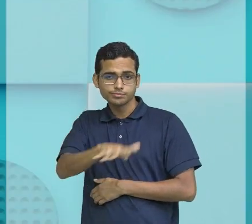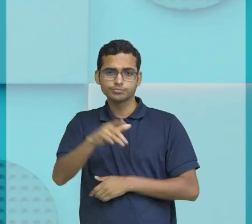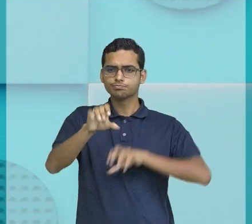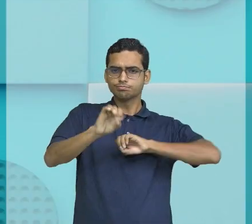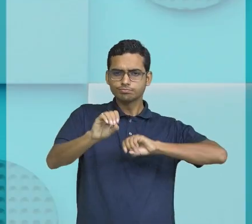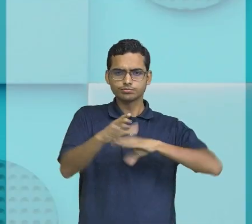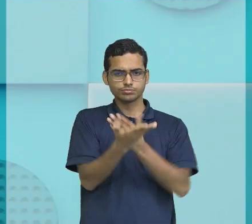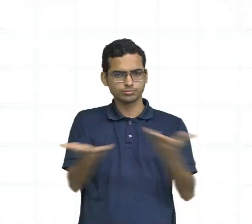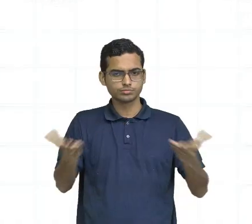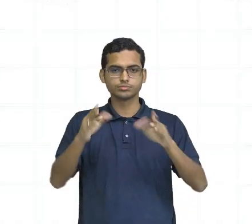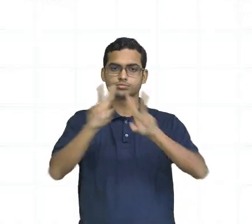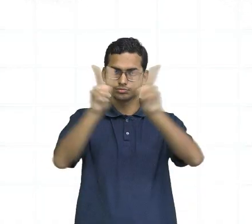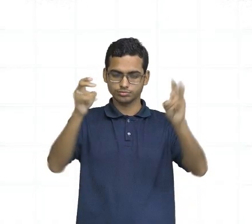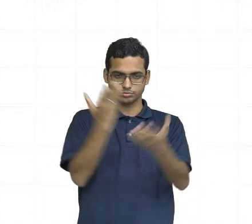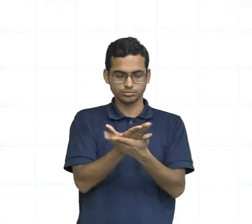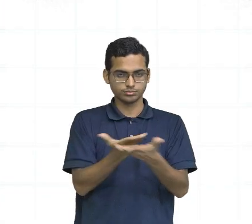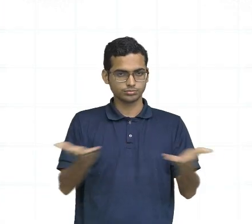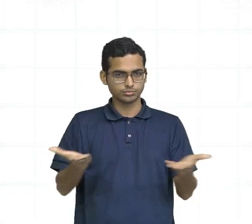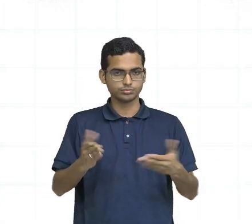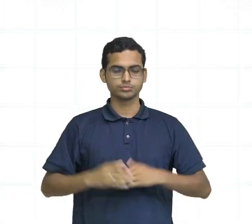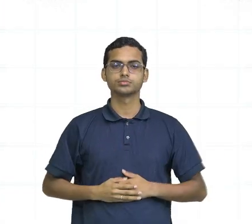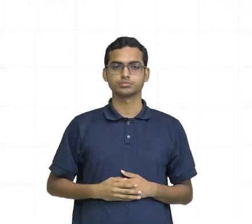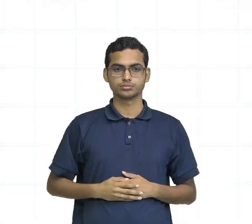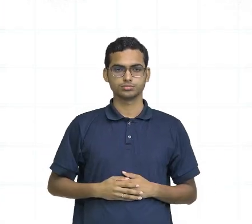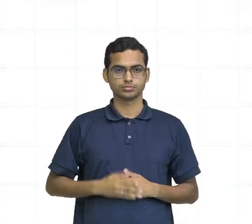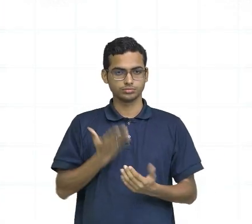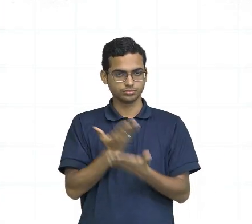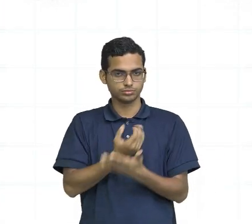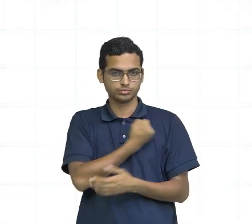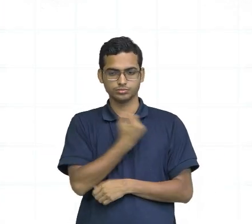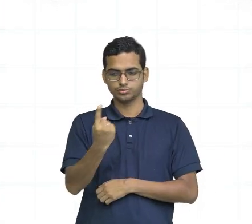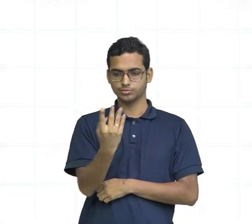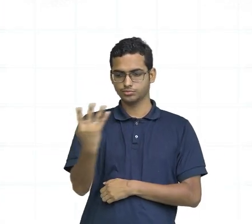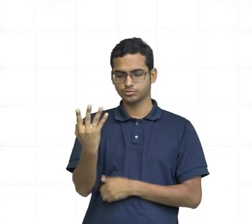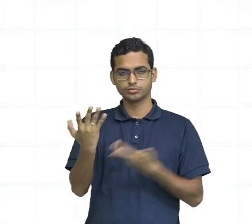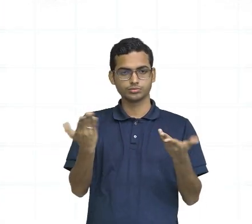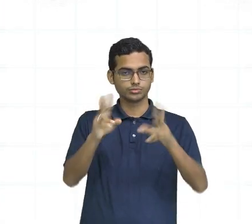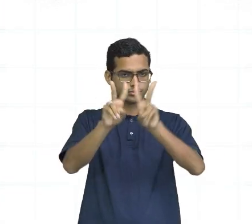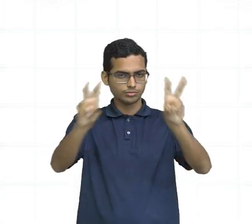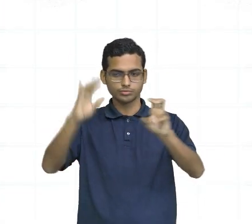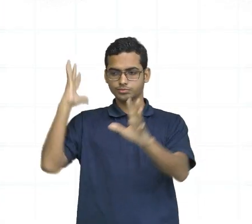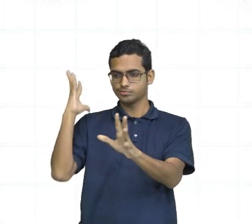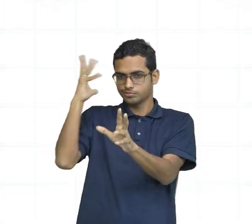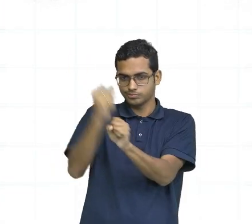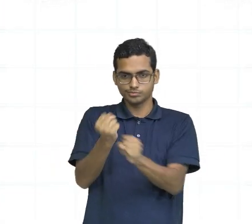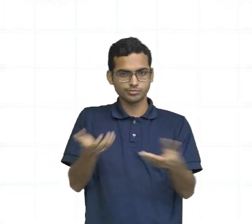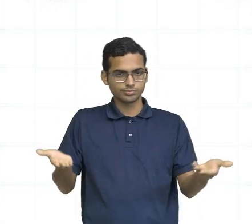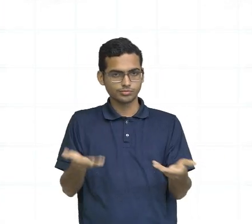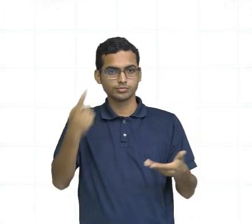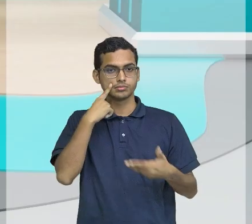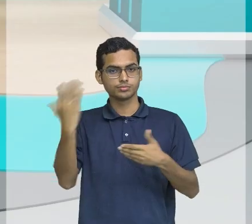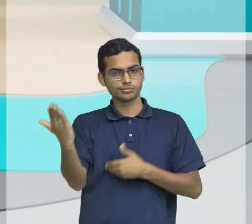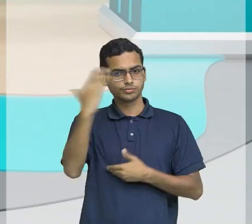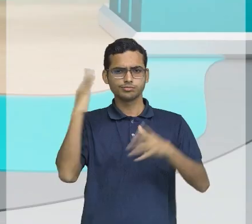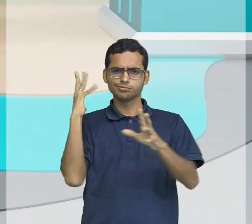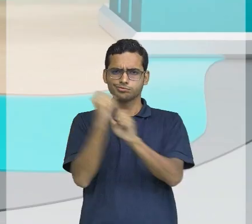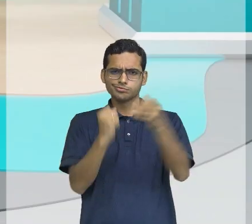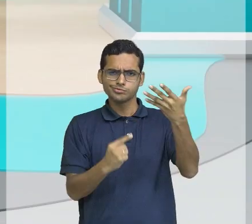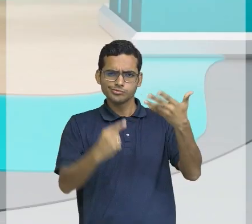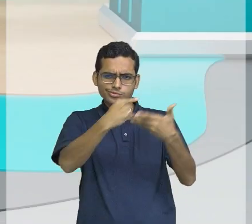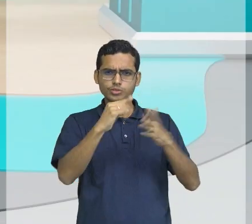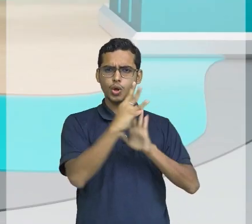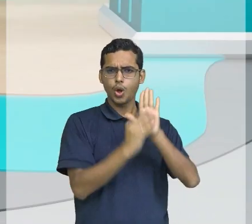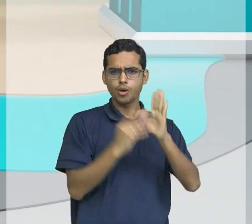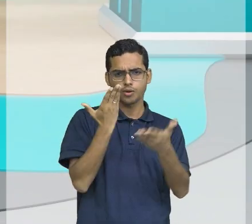Vamos ver o conteúdo da nossa aula? Esta é a nossa aula de número 14, aula de revisão. Vamos revisitar os conteúdos que